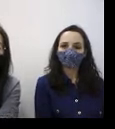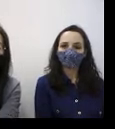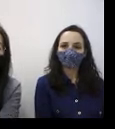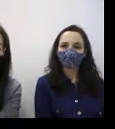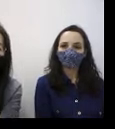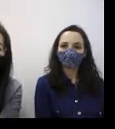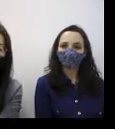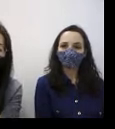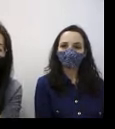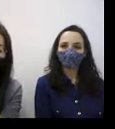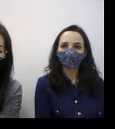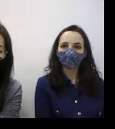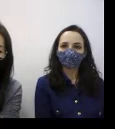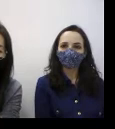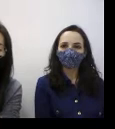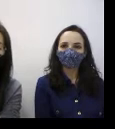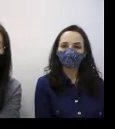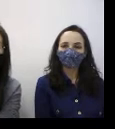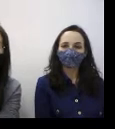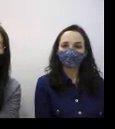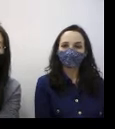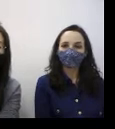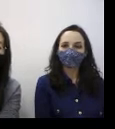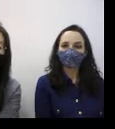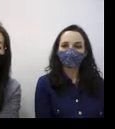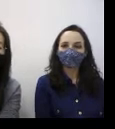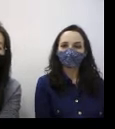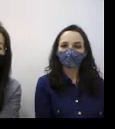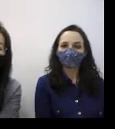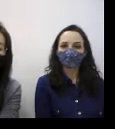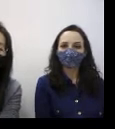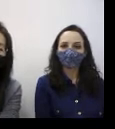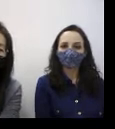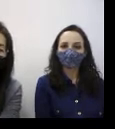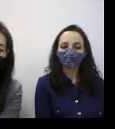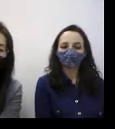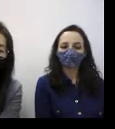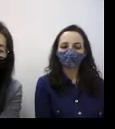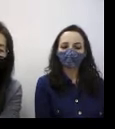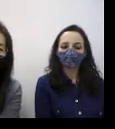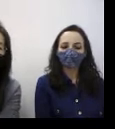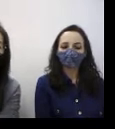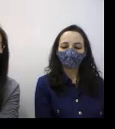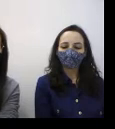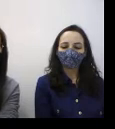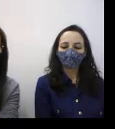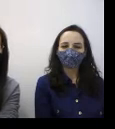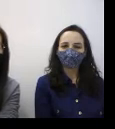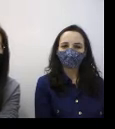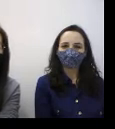uma lesão, um machucado, né? Quando logo rapidamente a gente põe uma